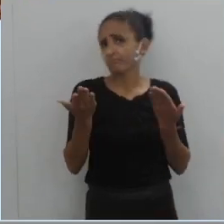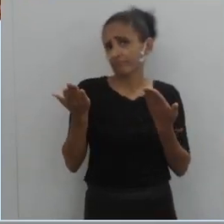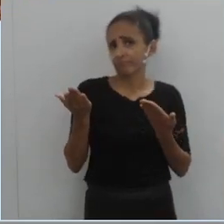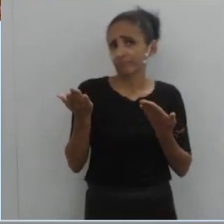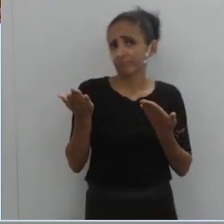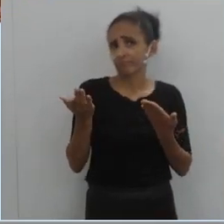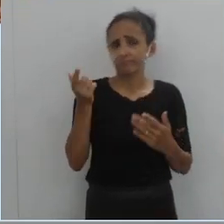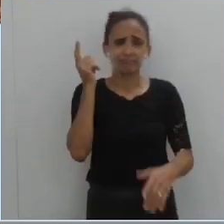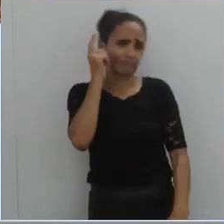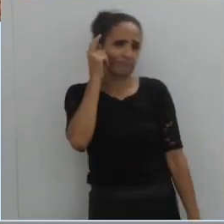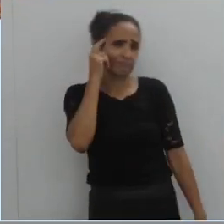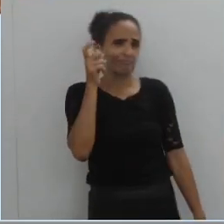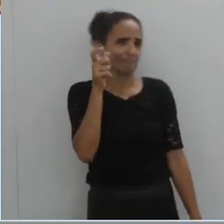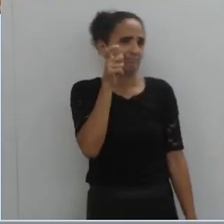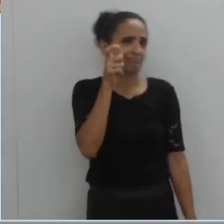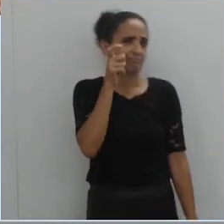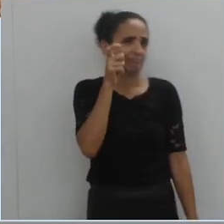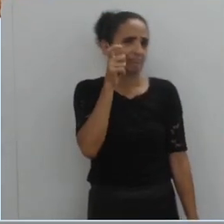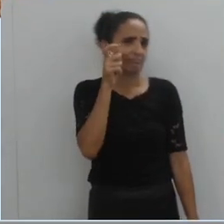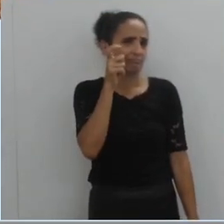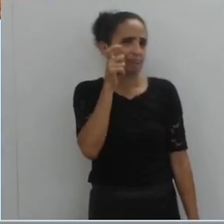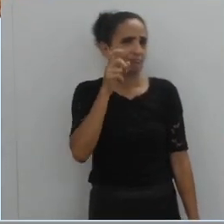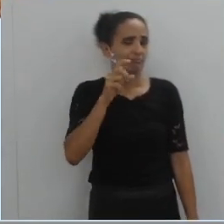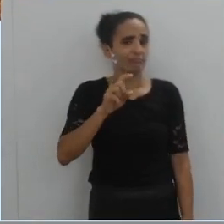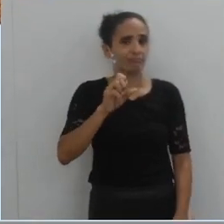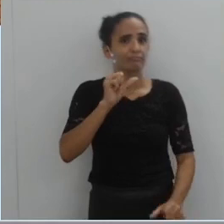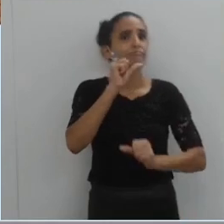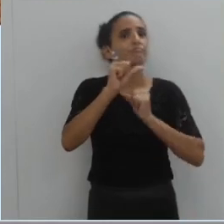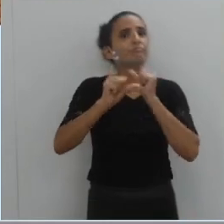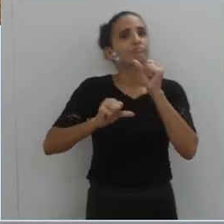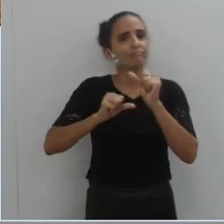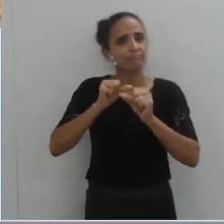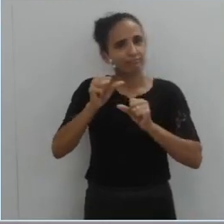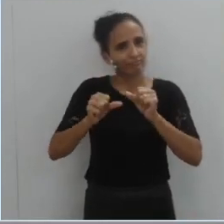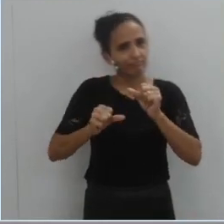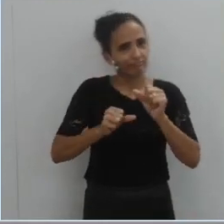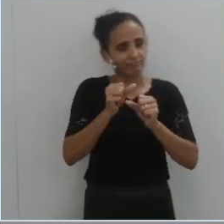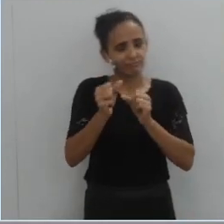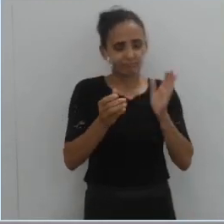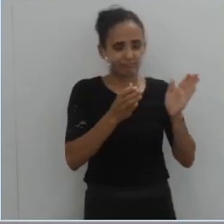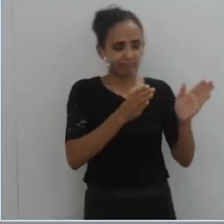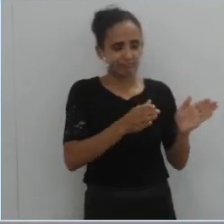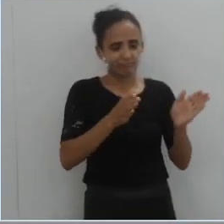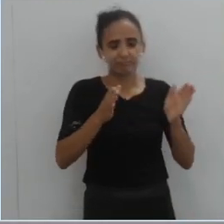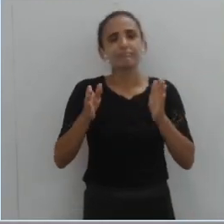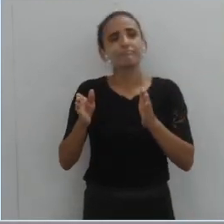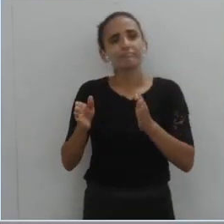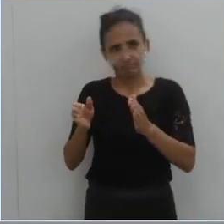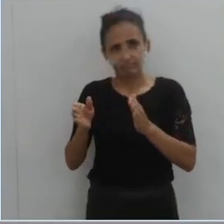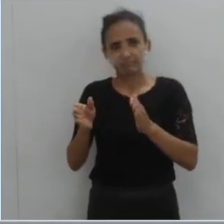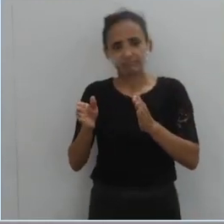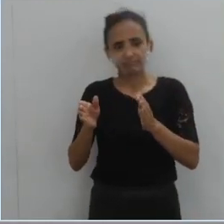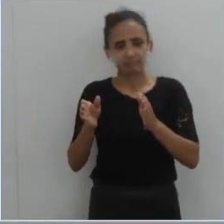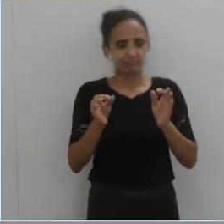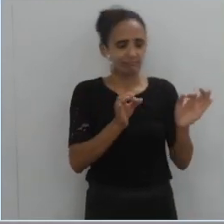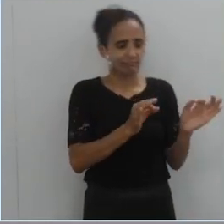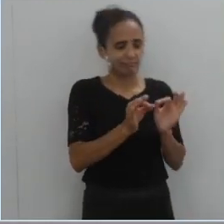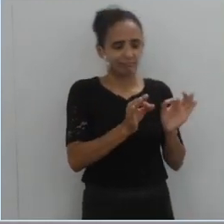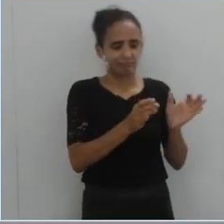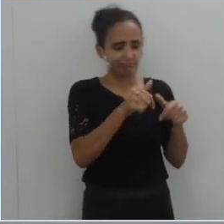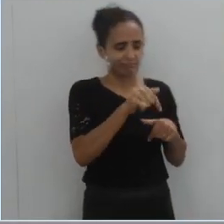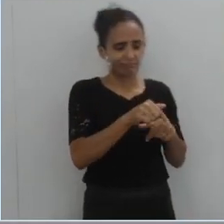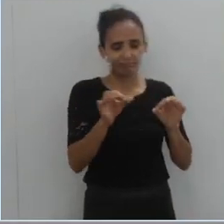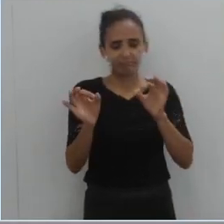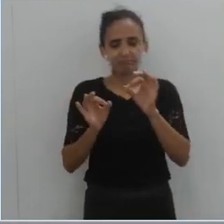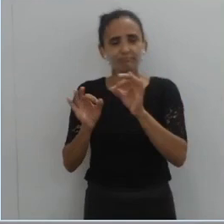Não é interessante? Veja que como mudou as situações de posições